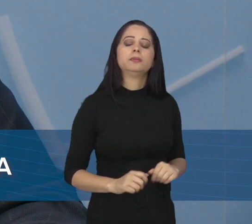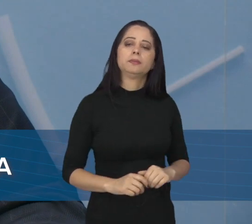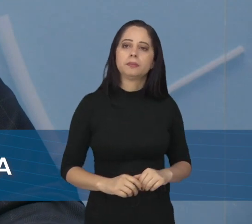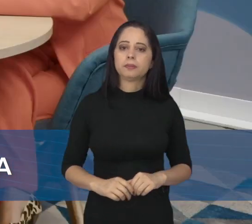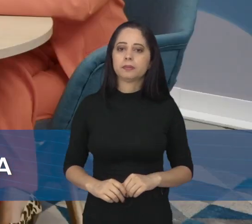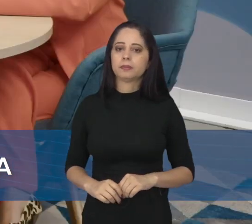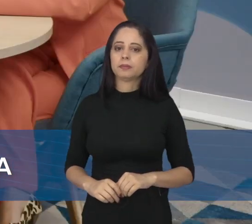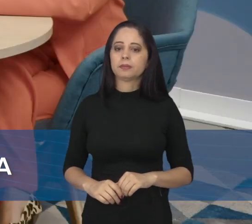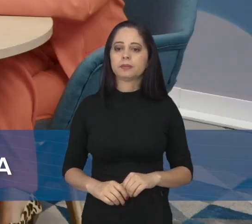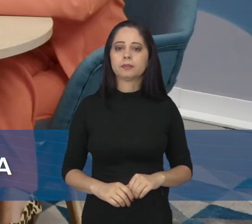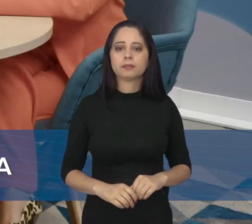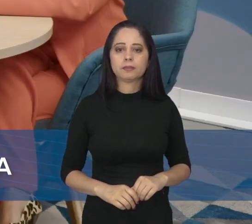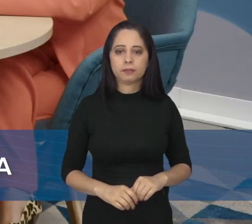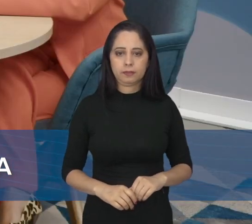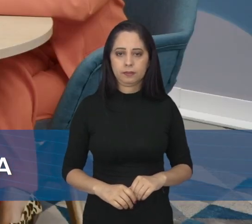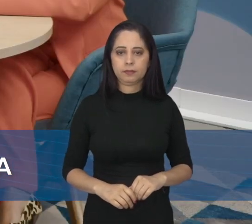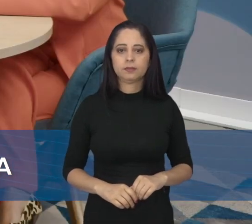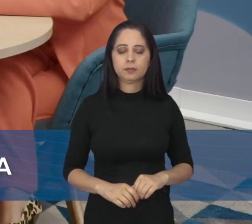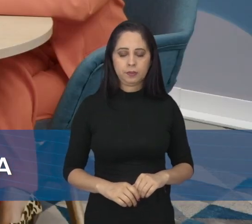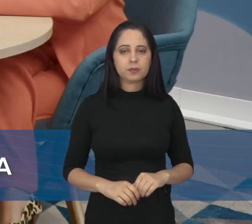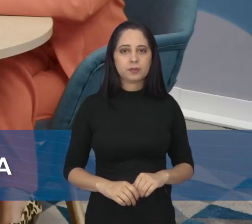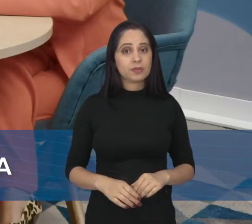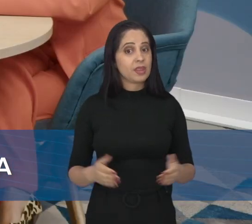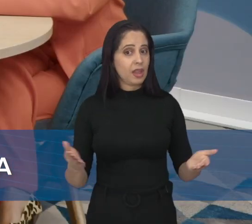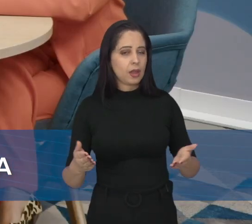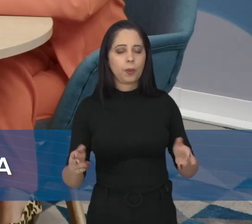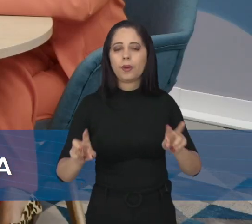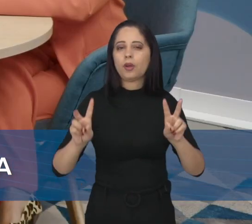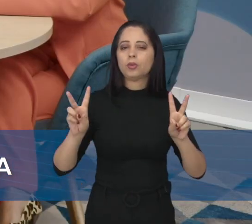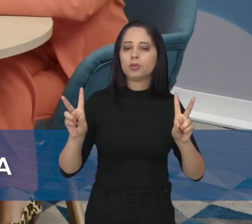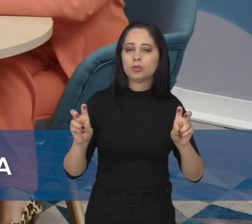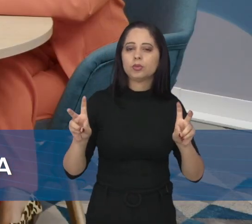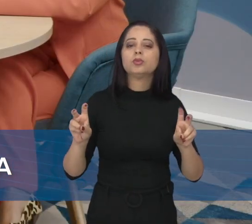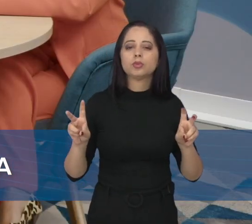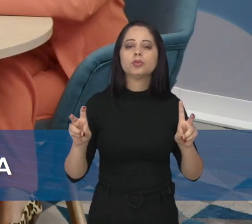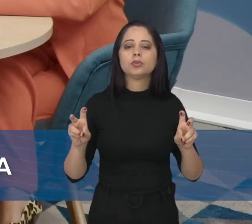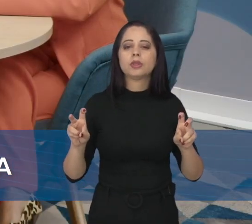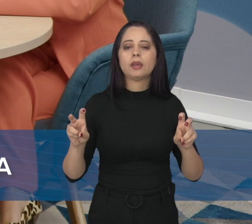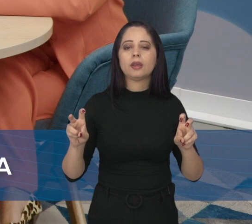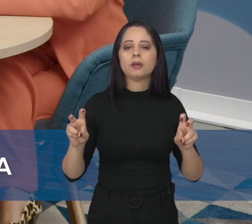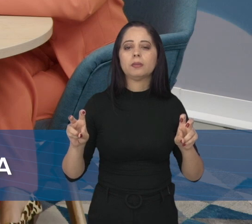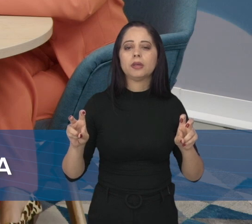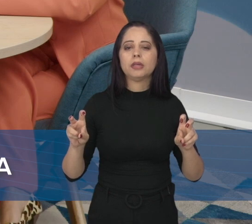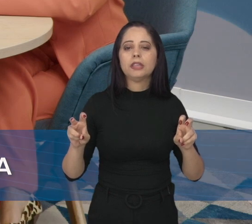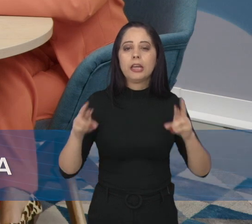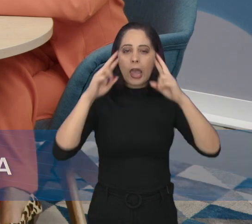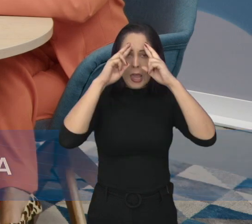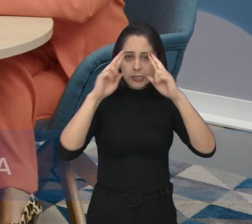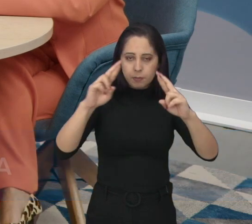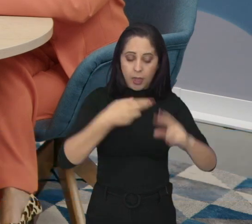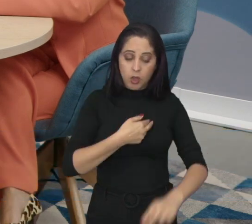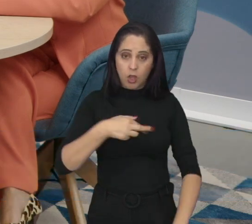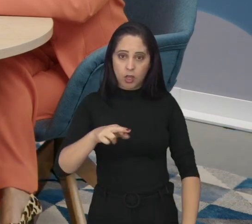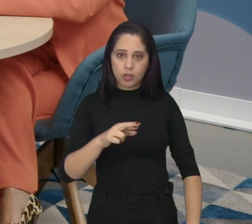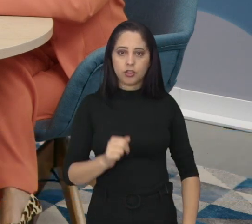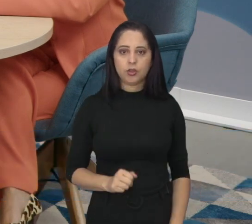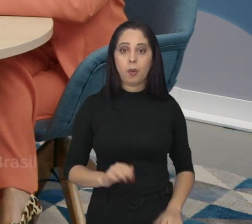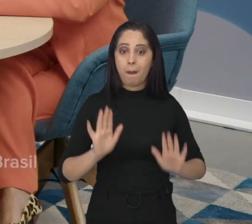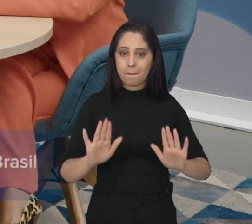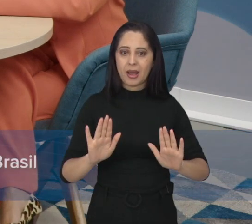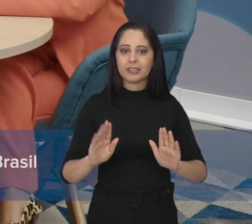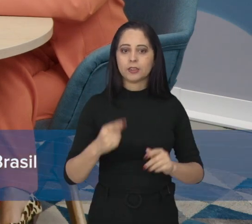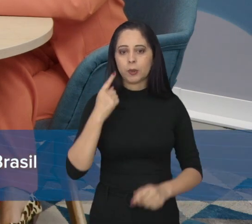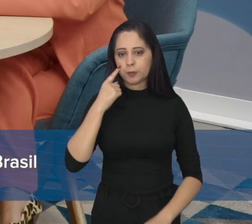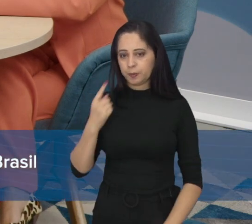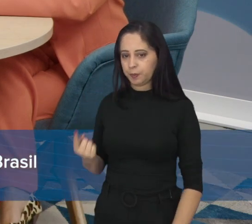aí. Sim, sim. E para falar um pouquinho da realidade, né, a gente está falando de intolerância religiosa, os números